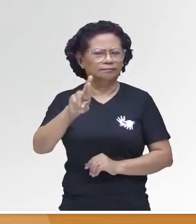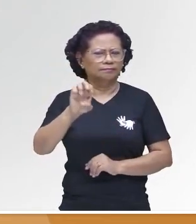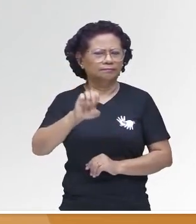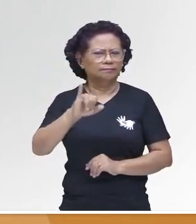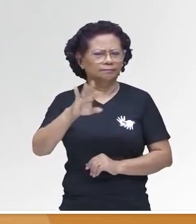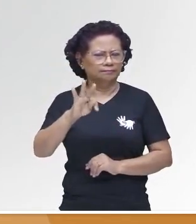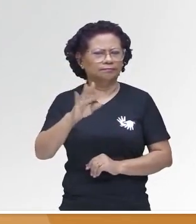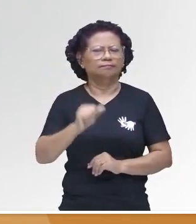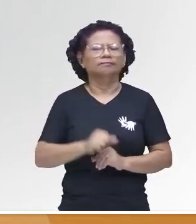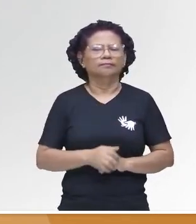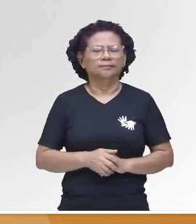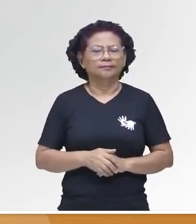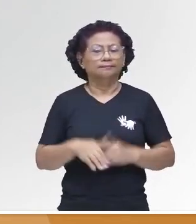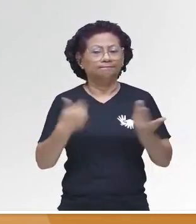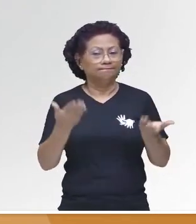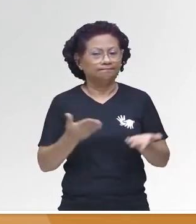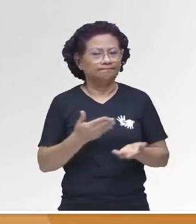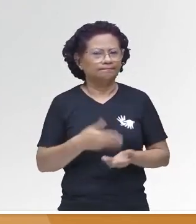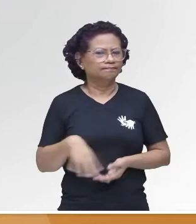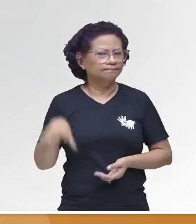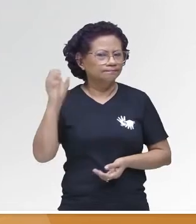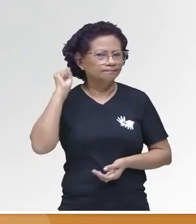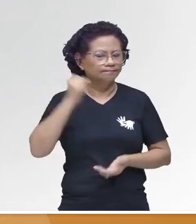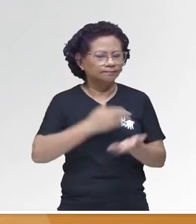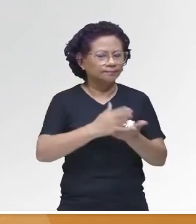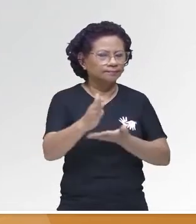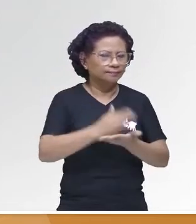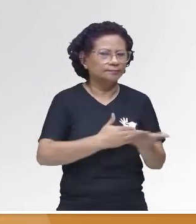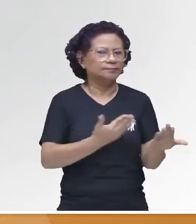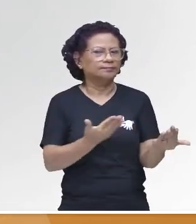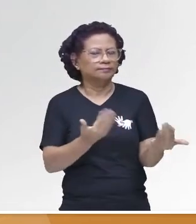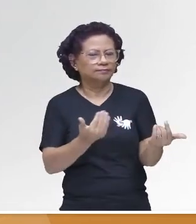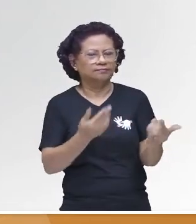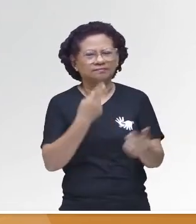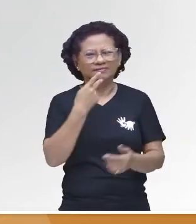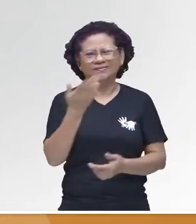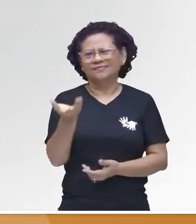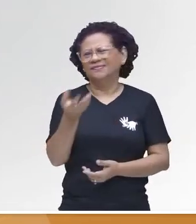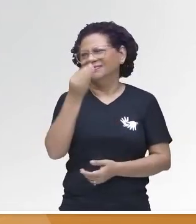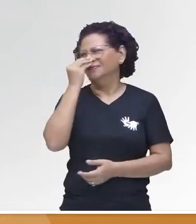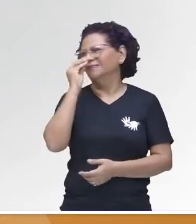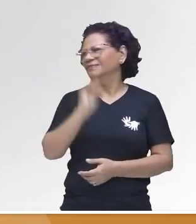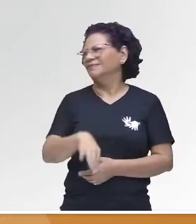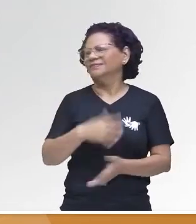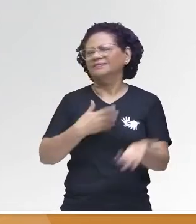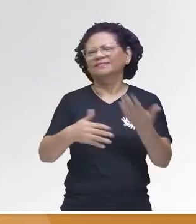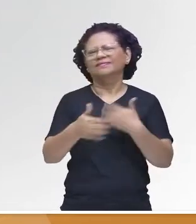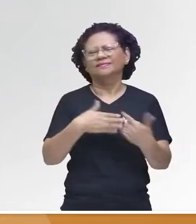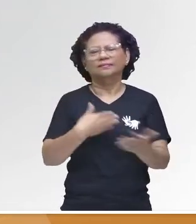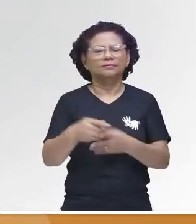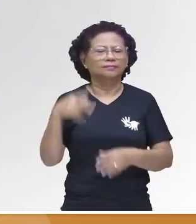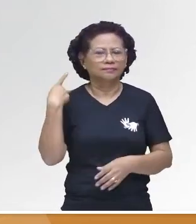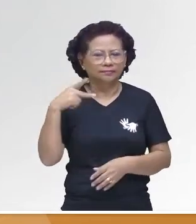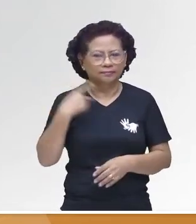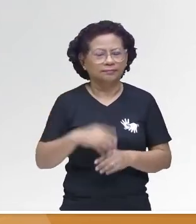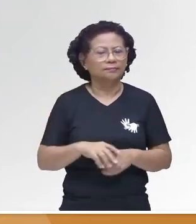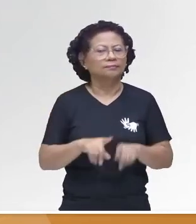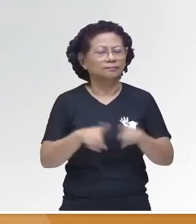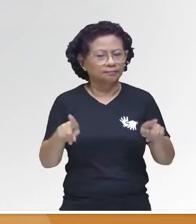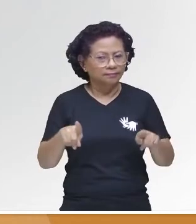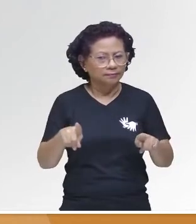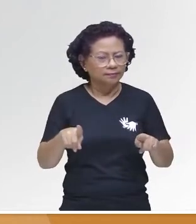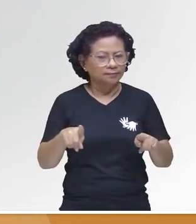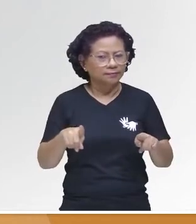interessa. Mas é a partir da política que nós temos preço do pão, da gasolina, das roupas